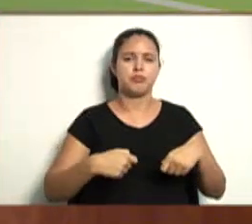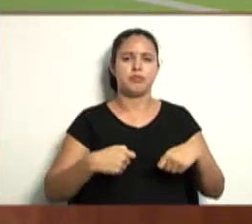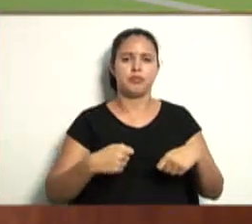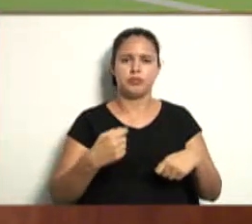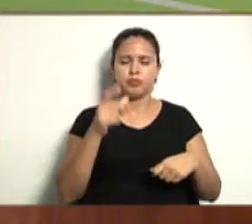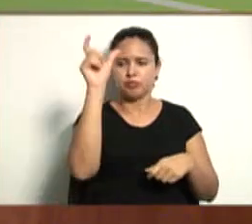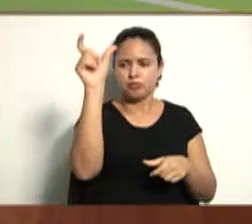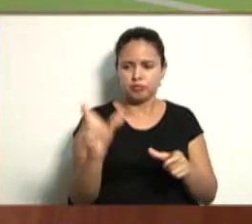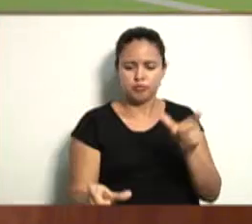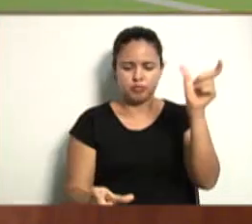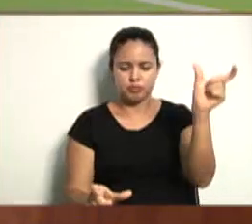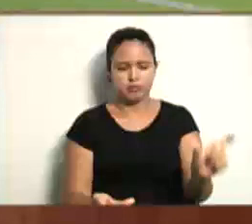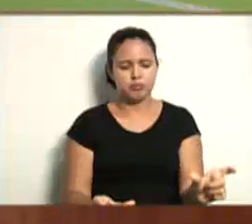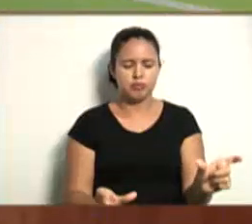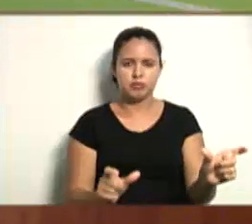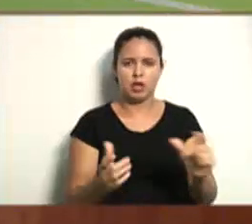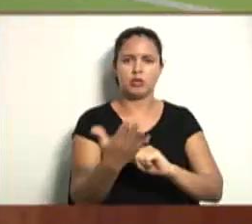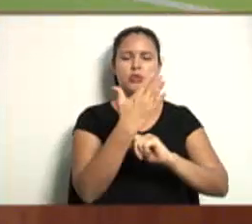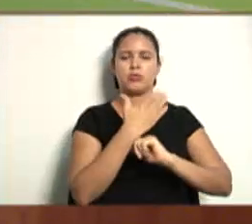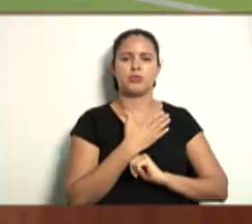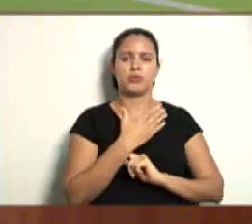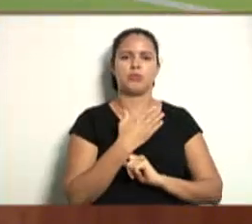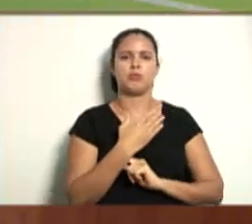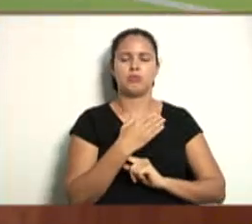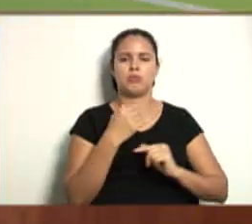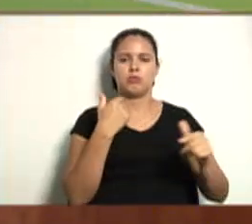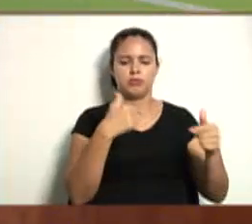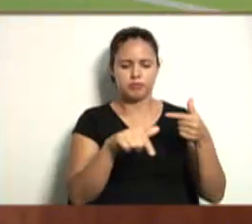o trabalho dele. Muito bem.